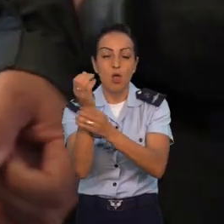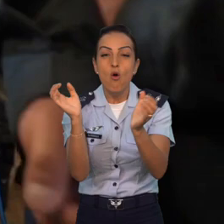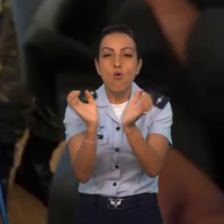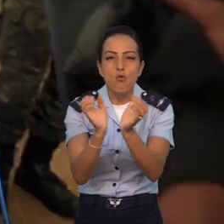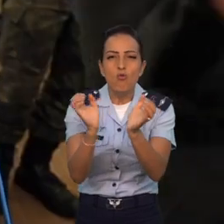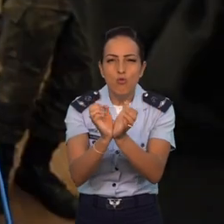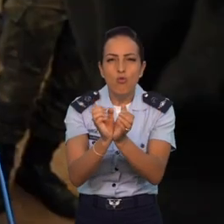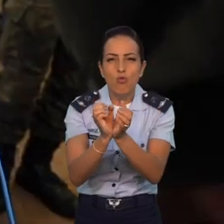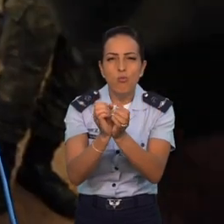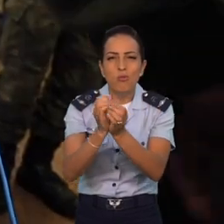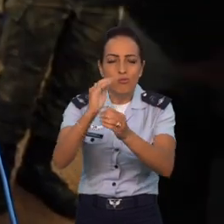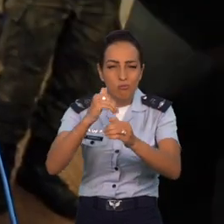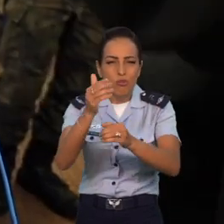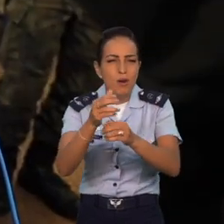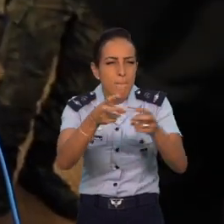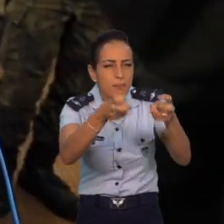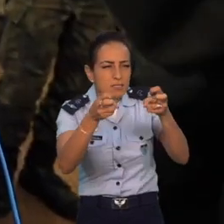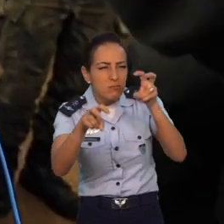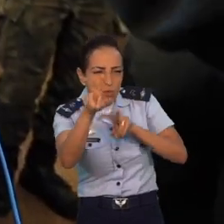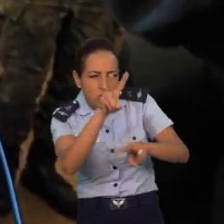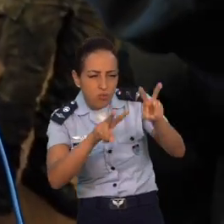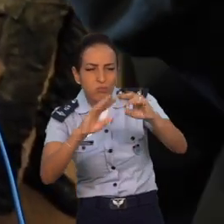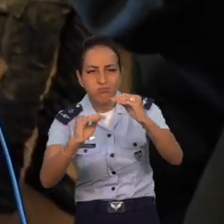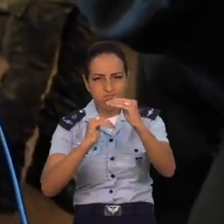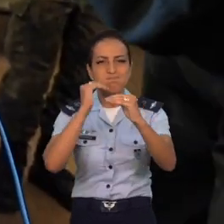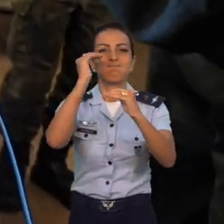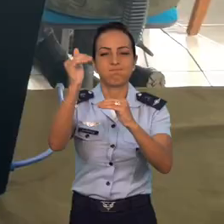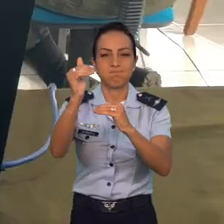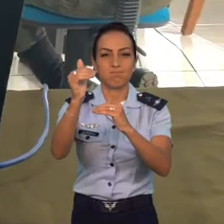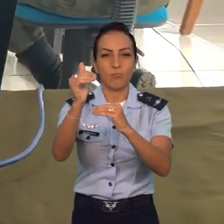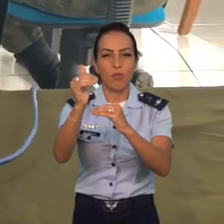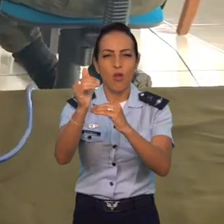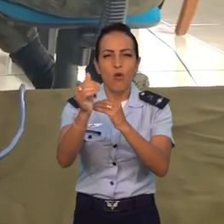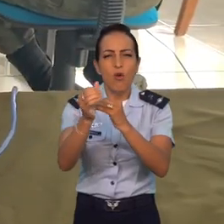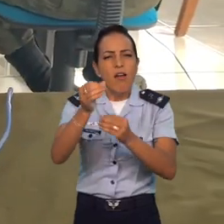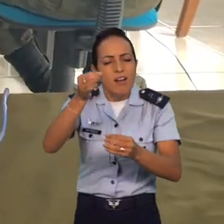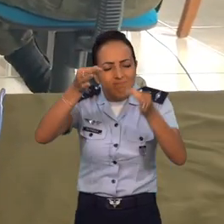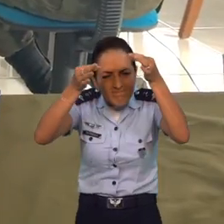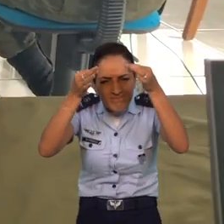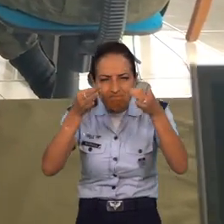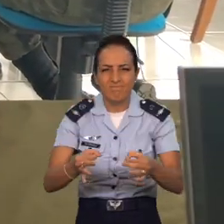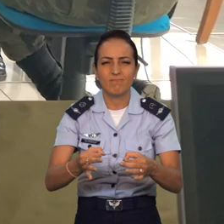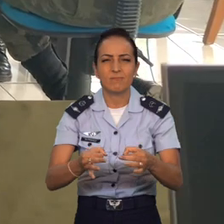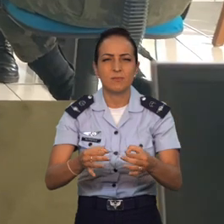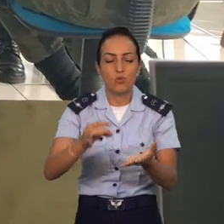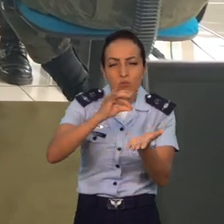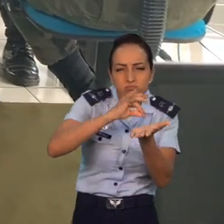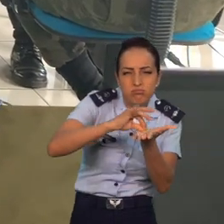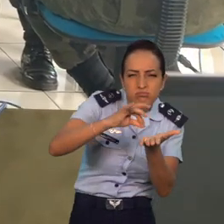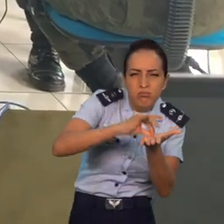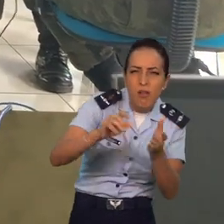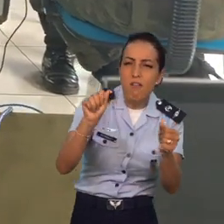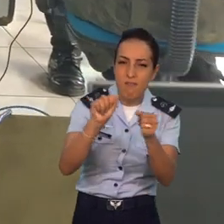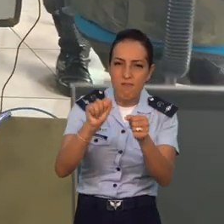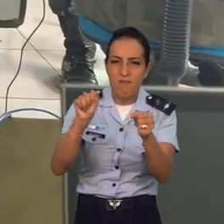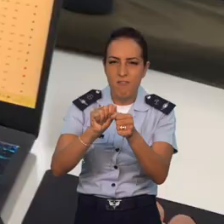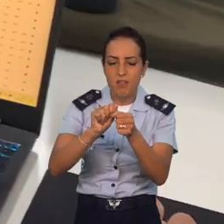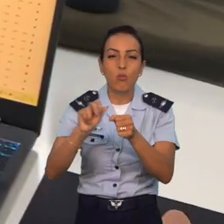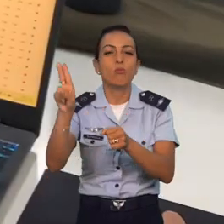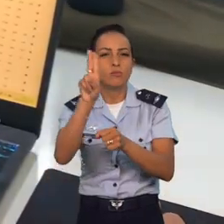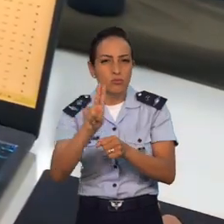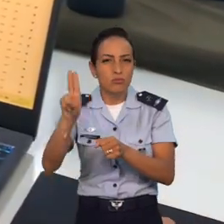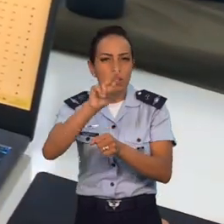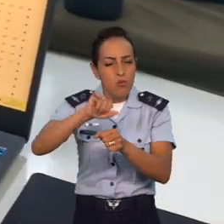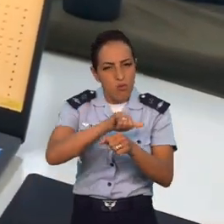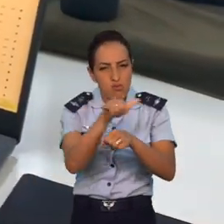entre equipes deslocadas e observadores avançados? Essa foi justamente uma das simulações realizadas com